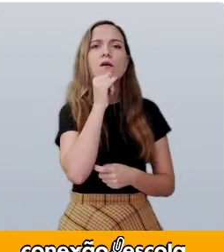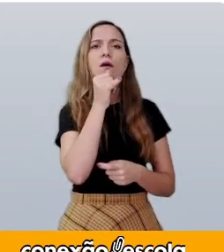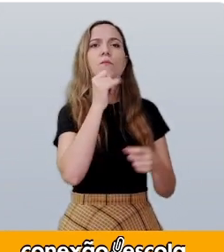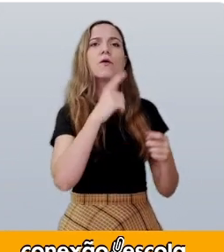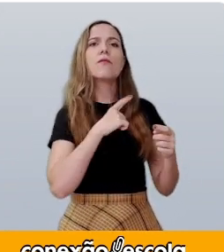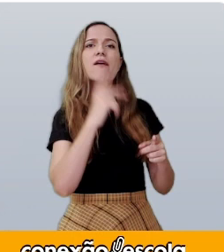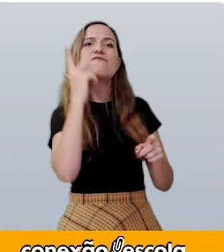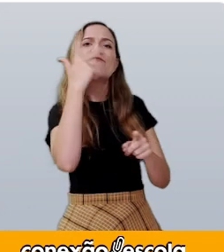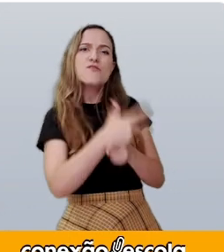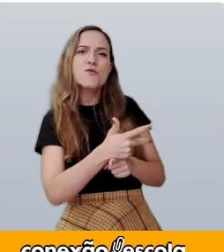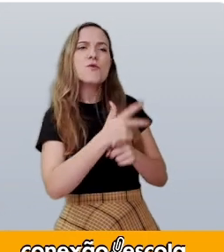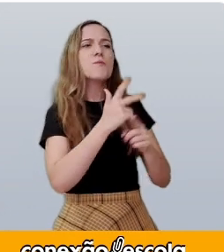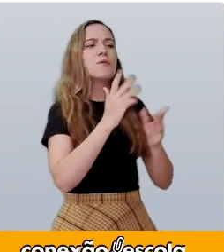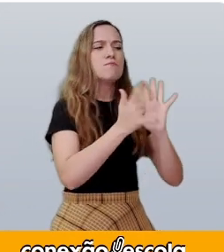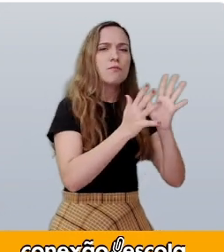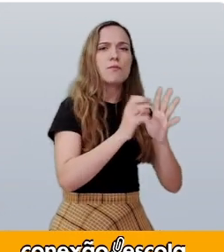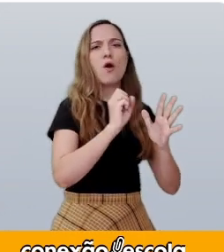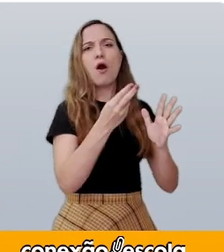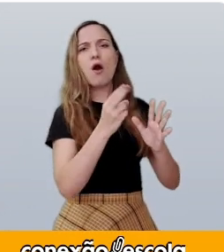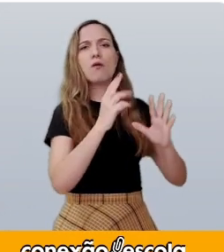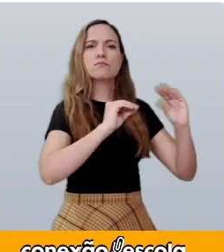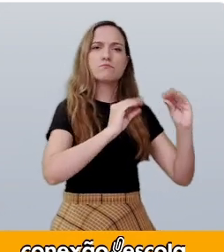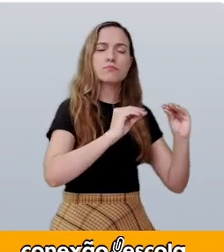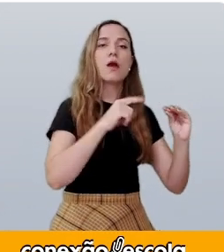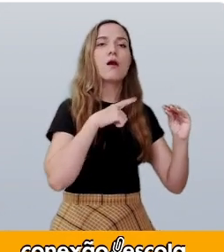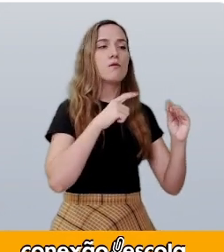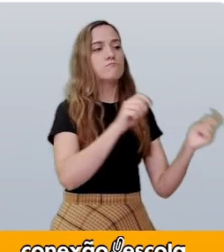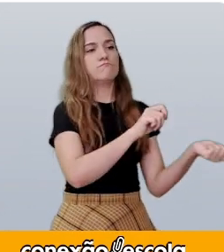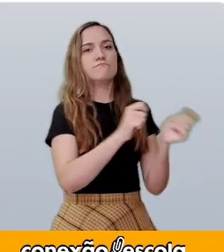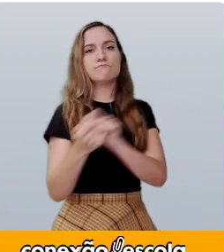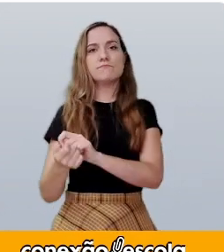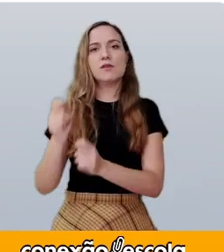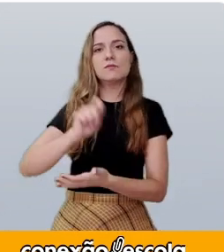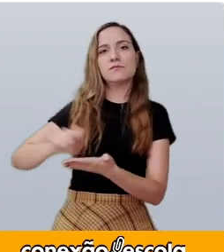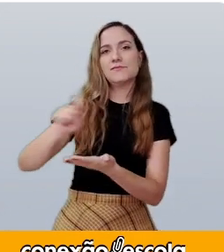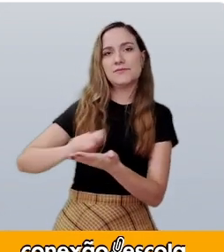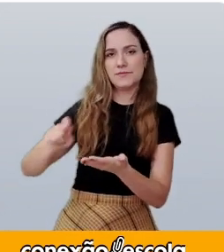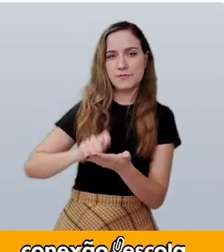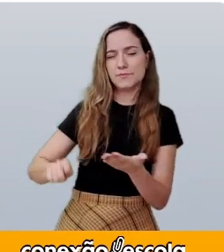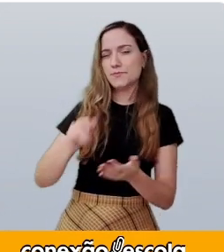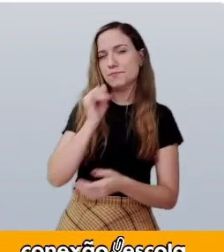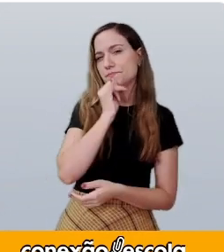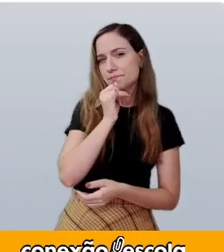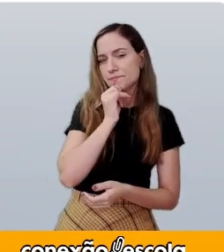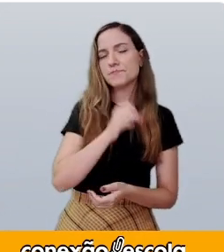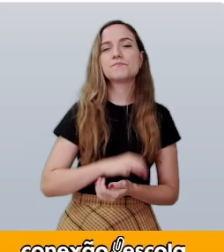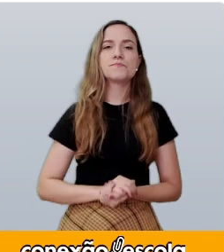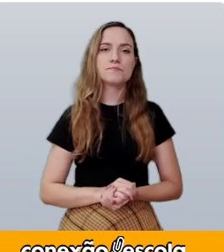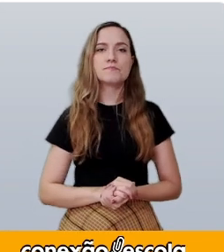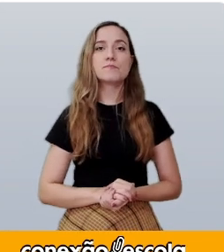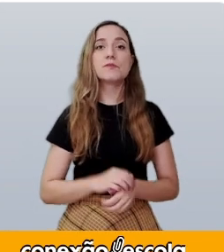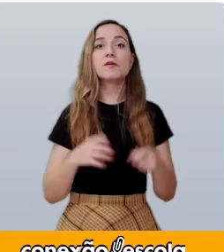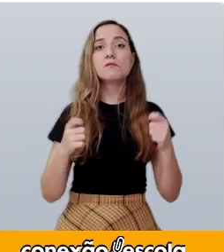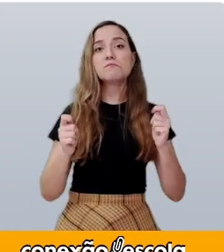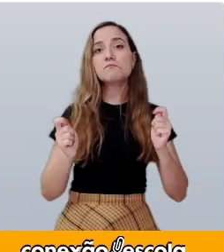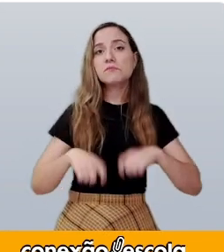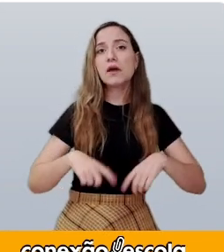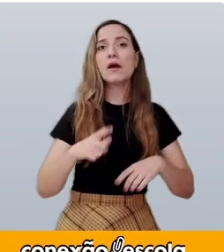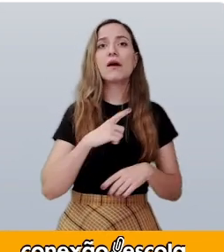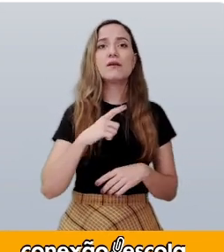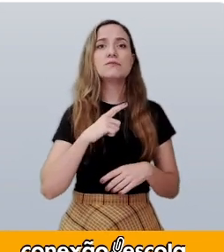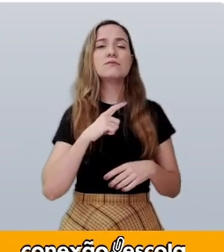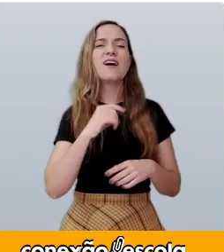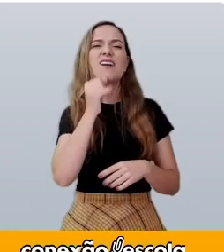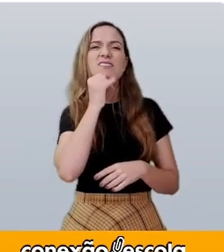que foi dito oralmente, fazendo as adaptações necessárias. Por exemplo, suprimindo as